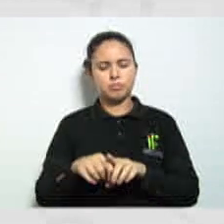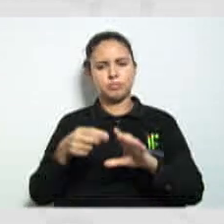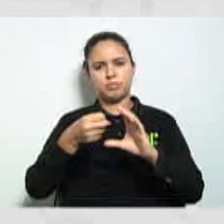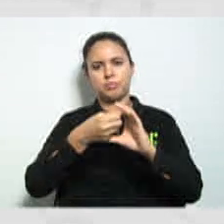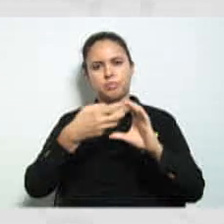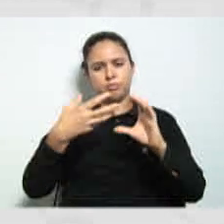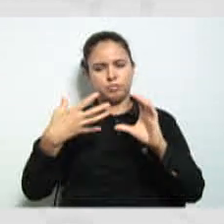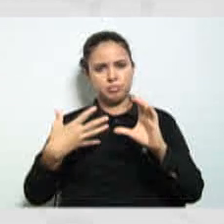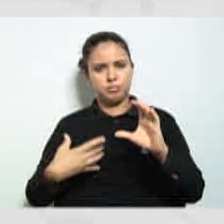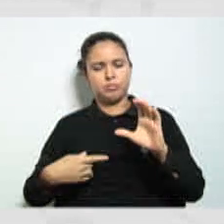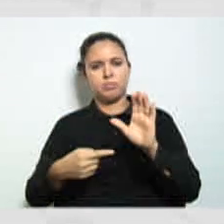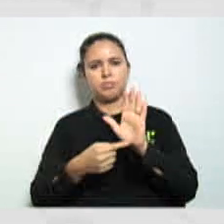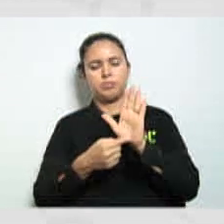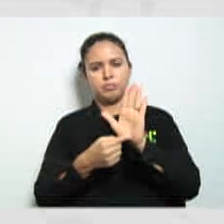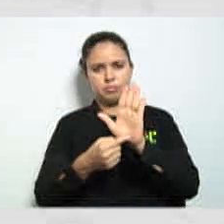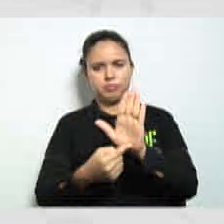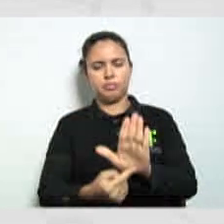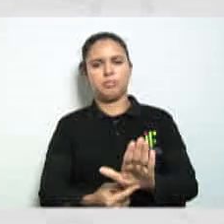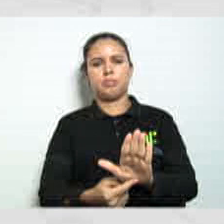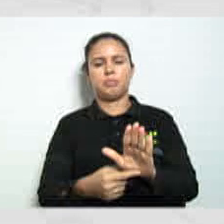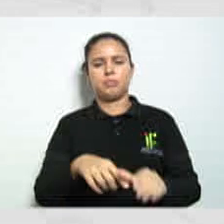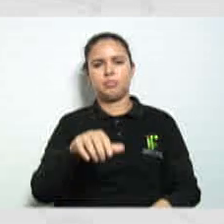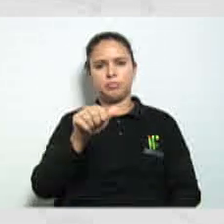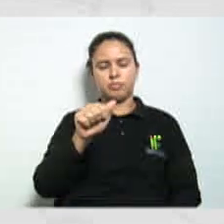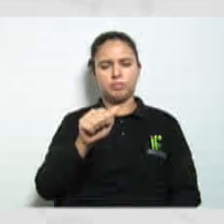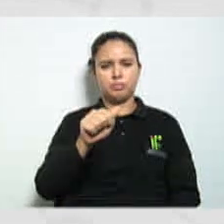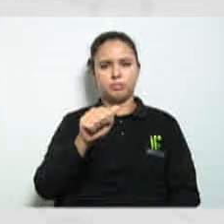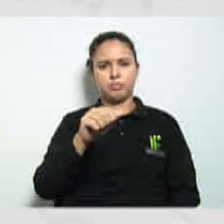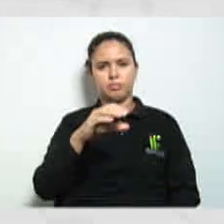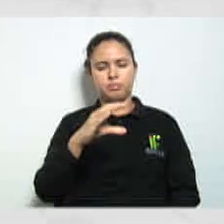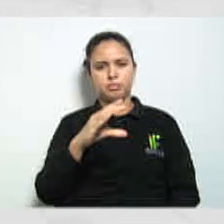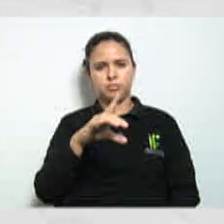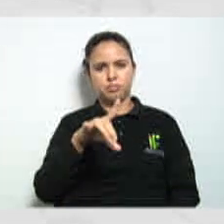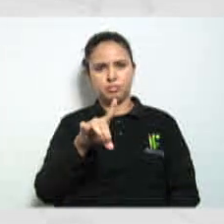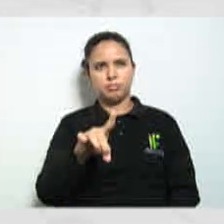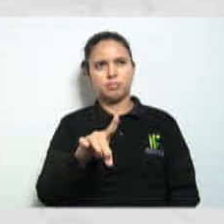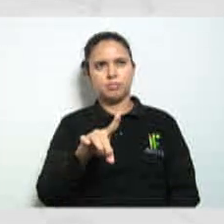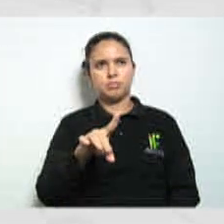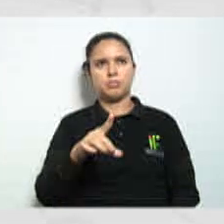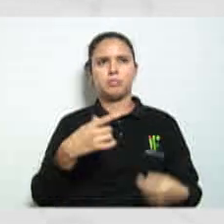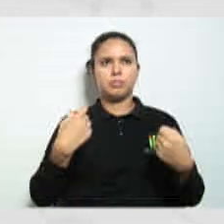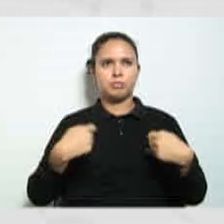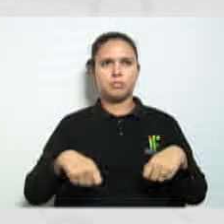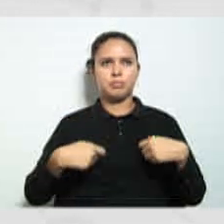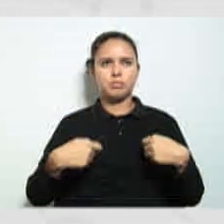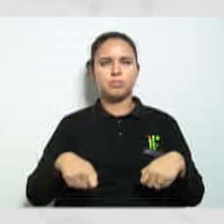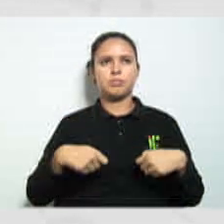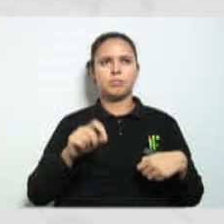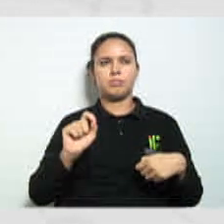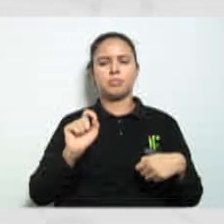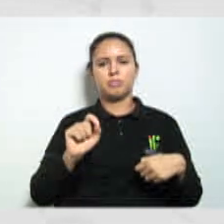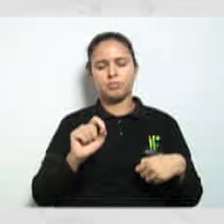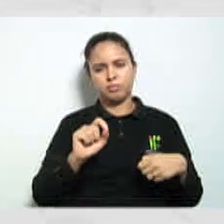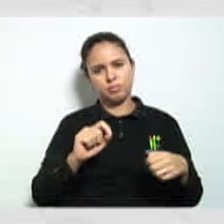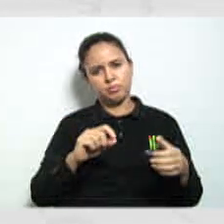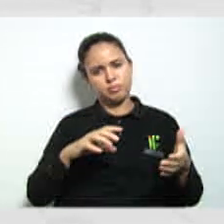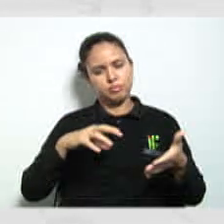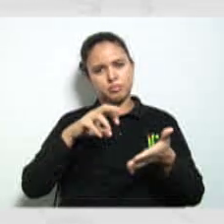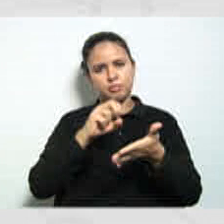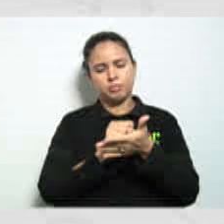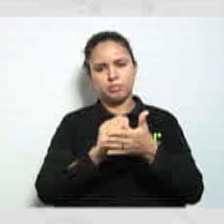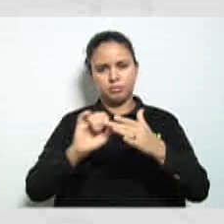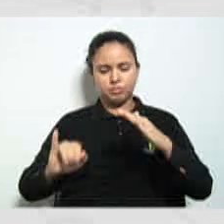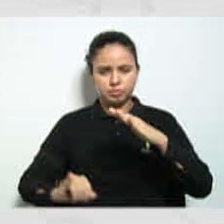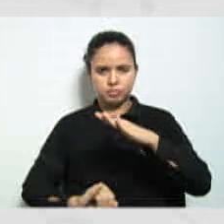características que foram marcadas, a letra A, C e D, ele deve ser registrado no